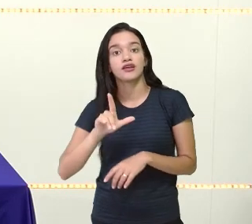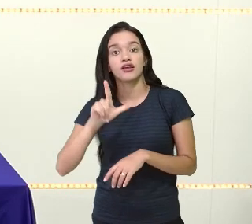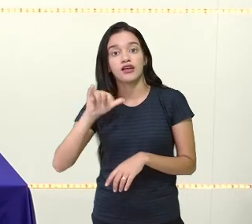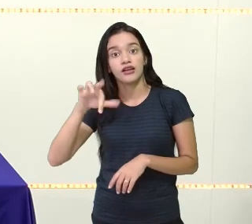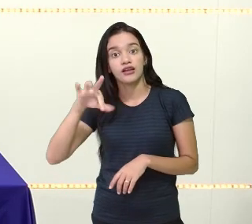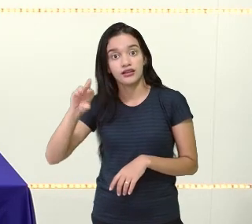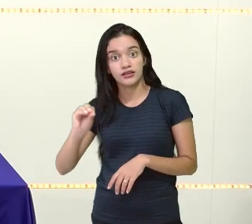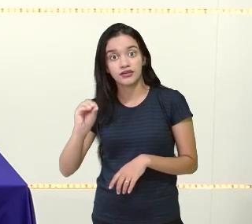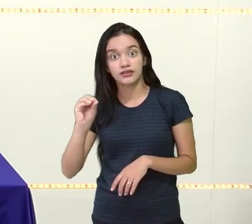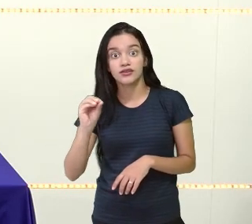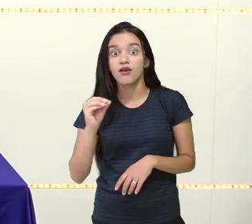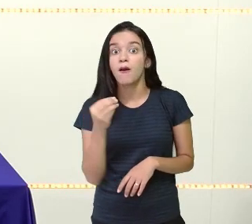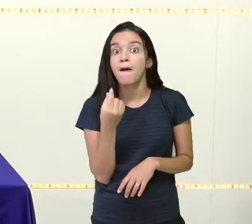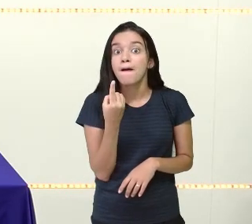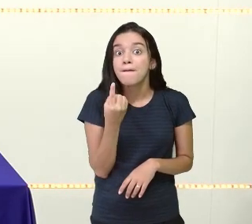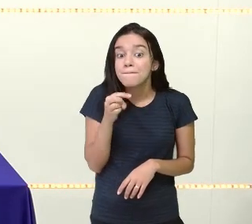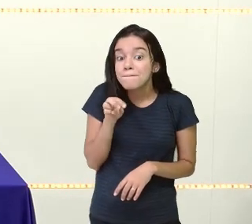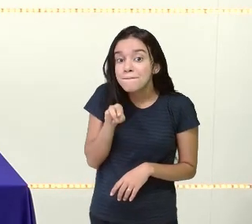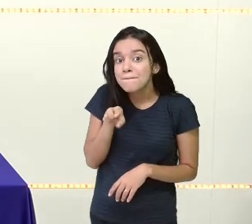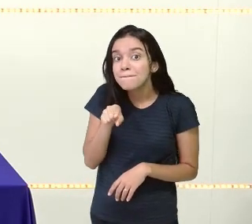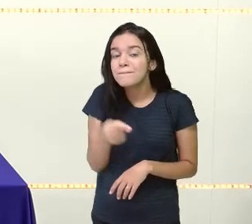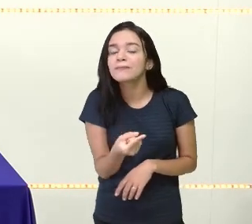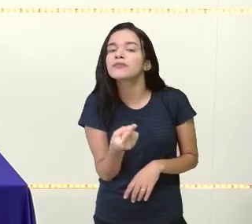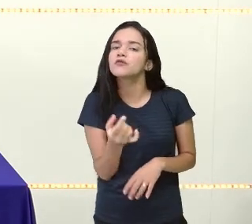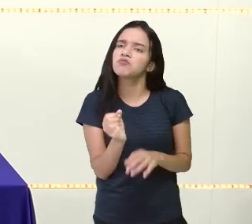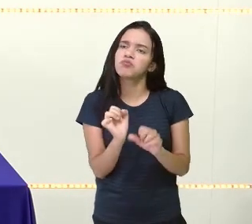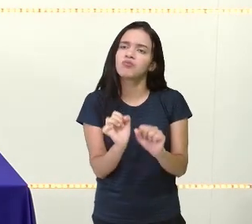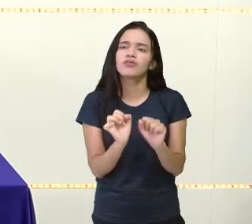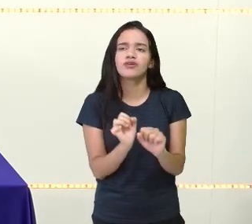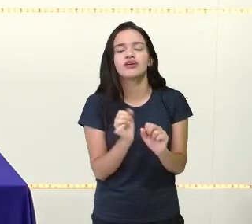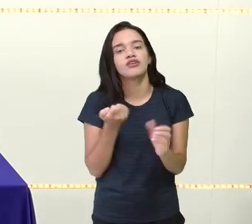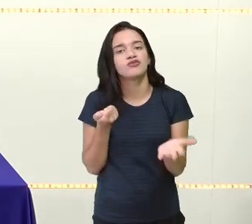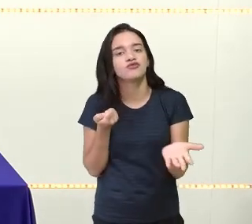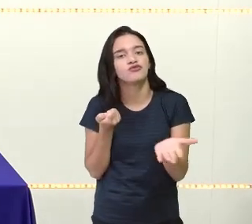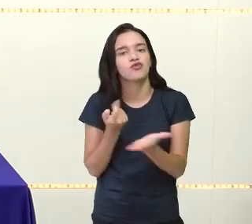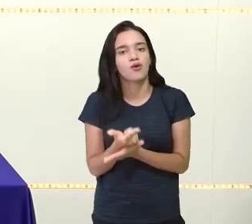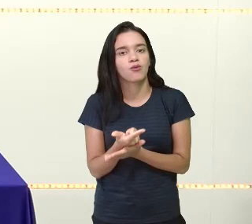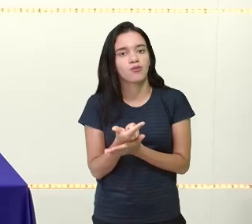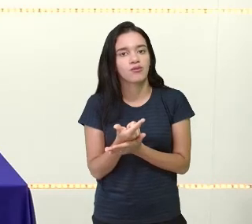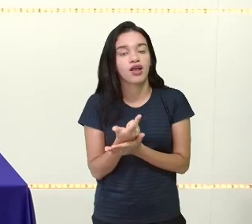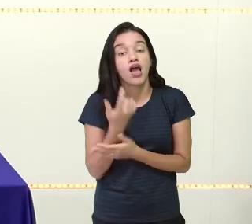que 1.000 ml de água. Então, ela poderia ter dito aqui, vou comprar